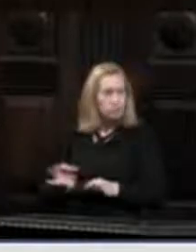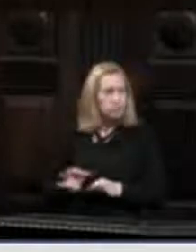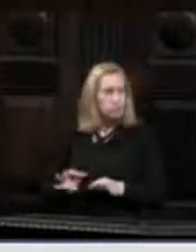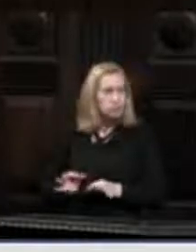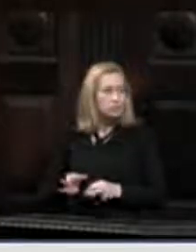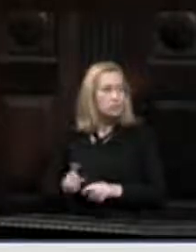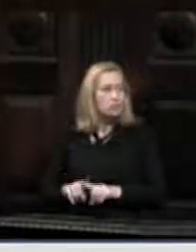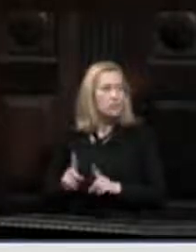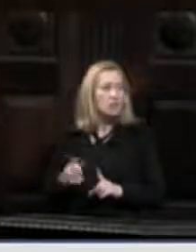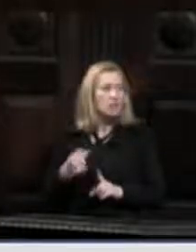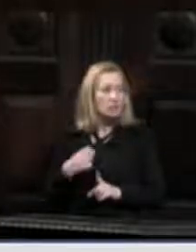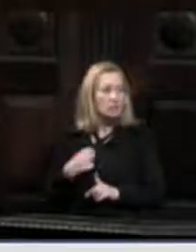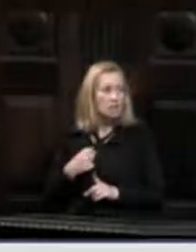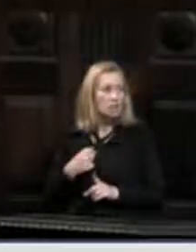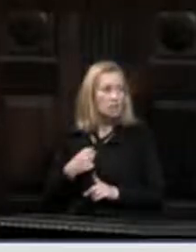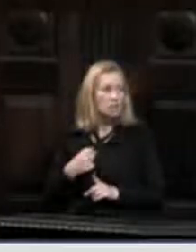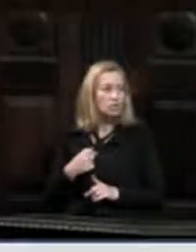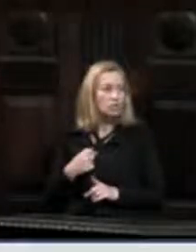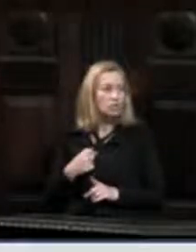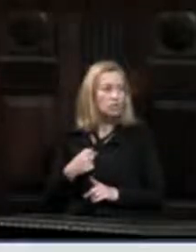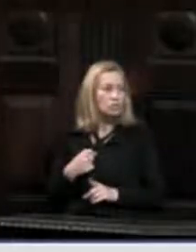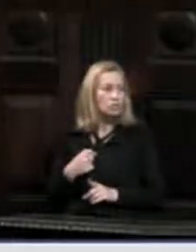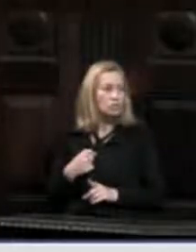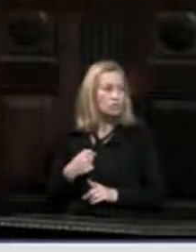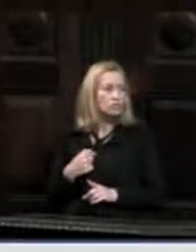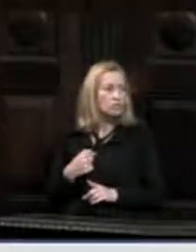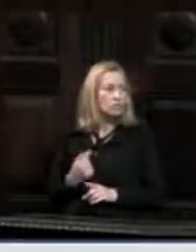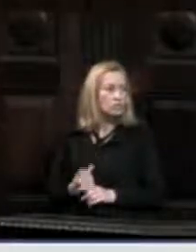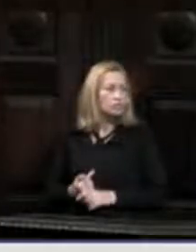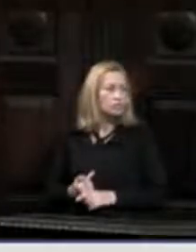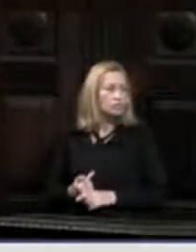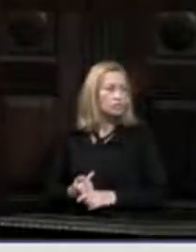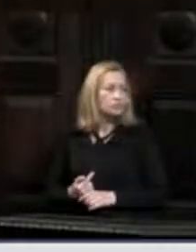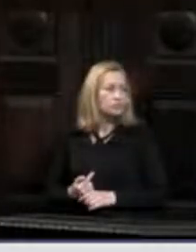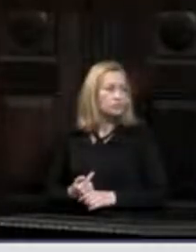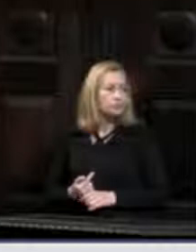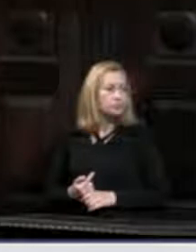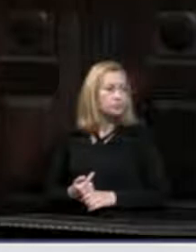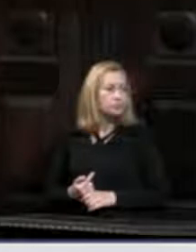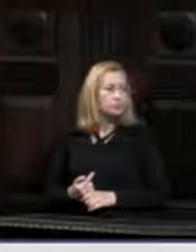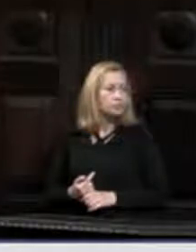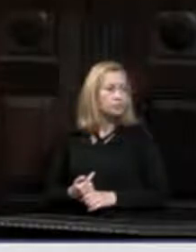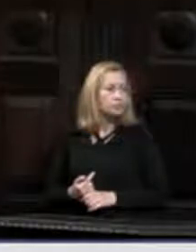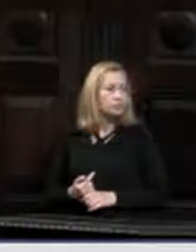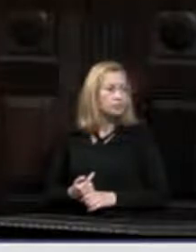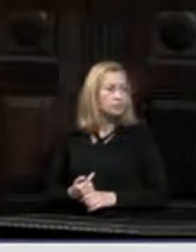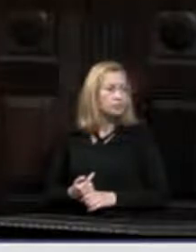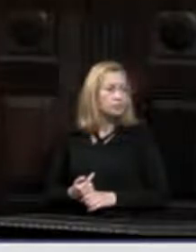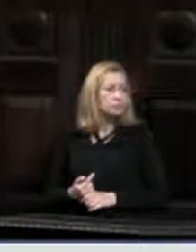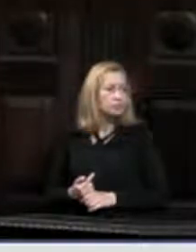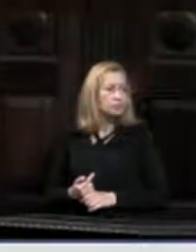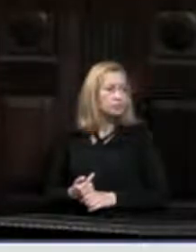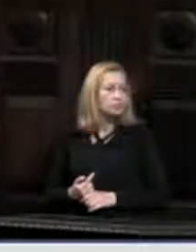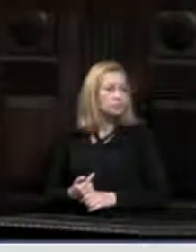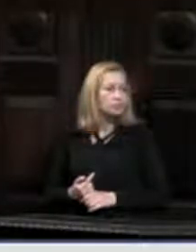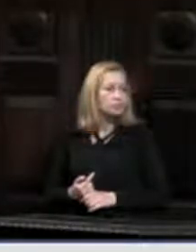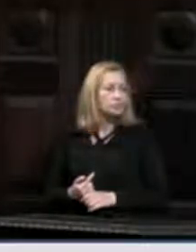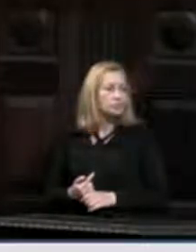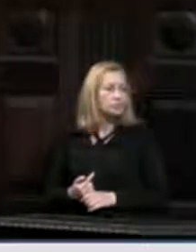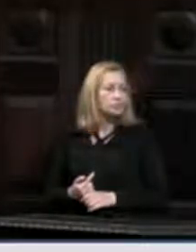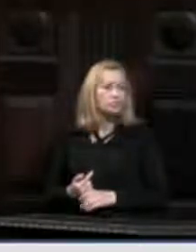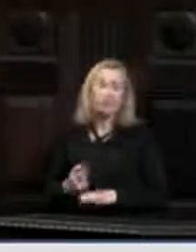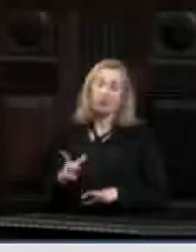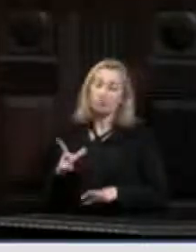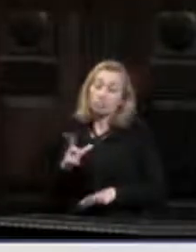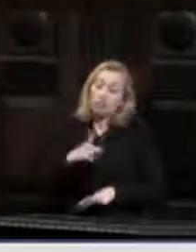estou entre aqueles, e um de nós é dono daquela verdade pronta e acabada. No